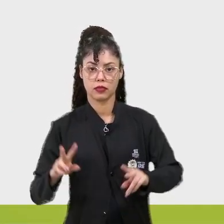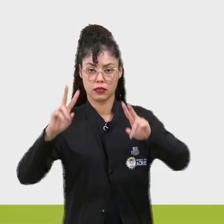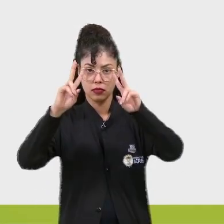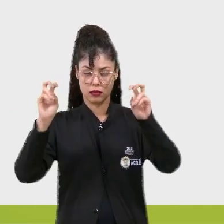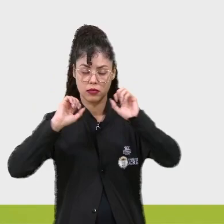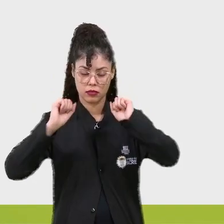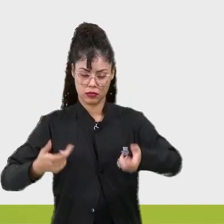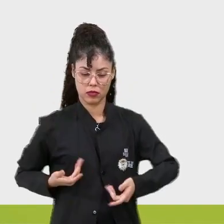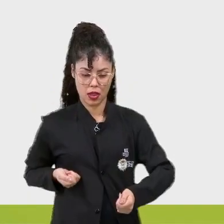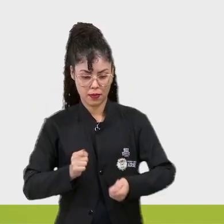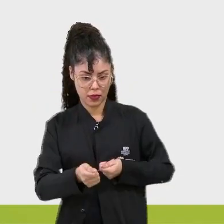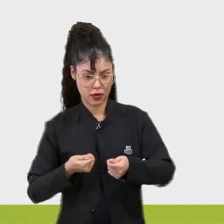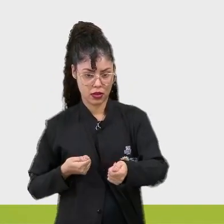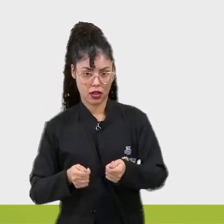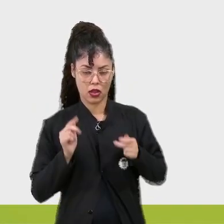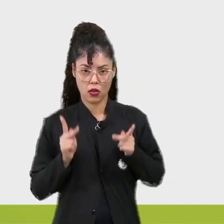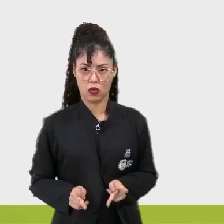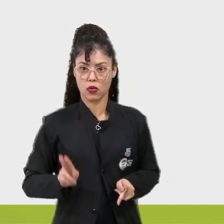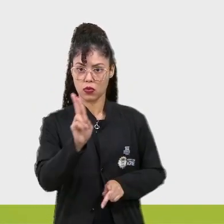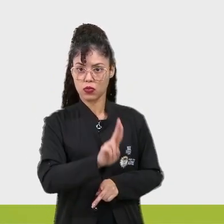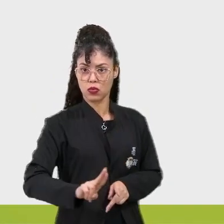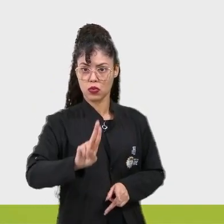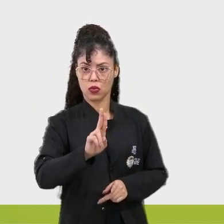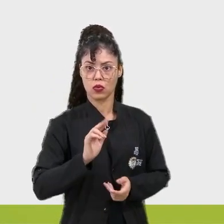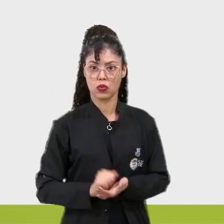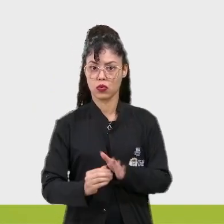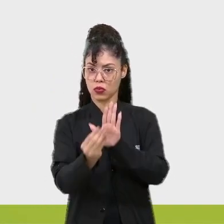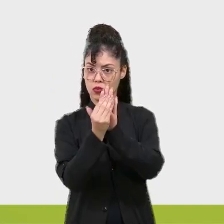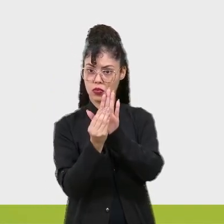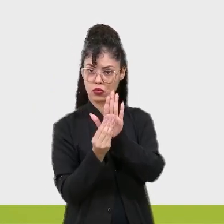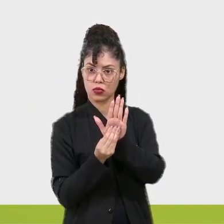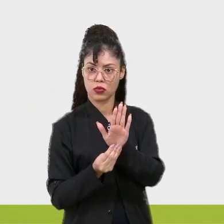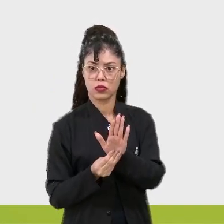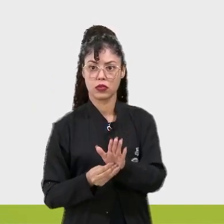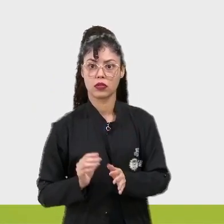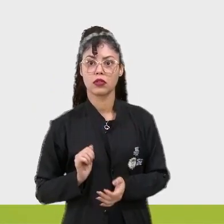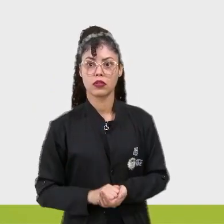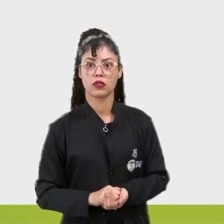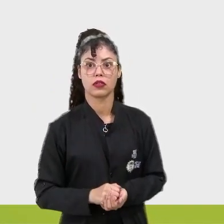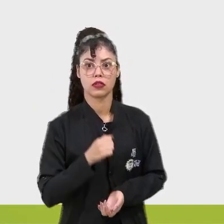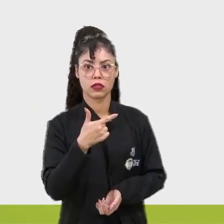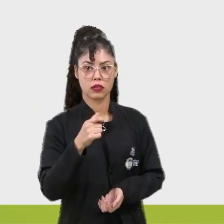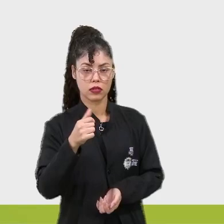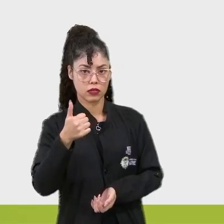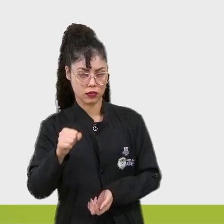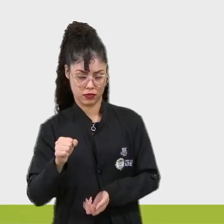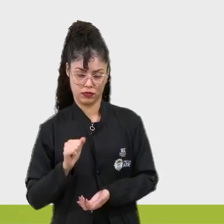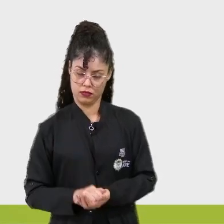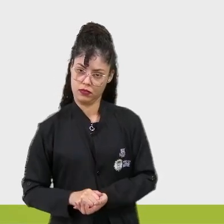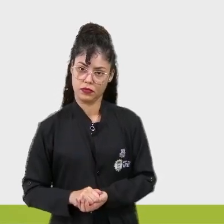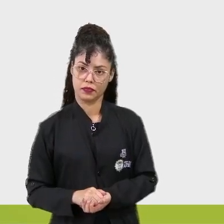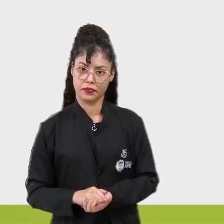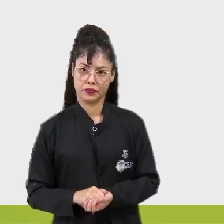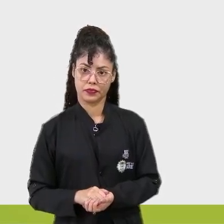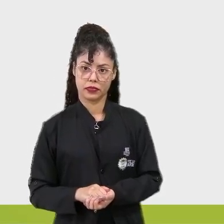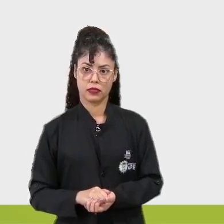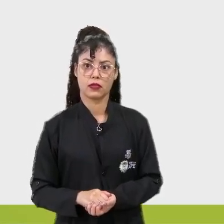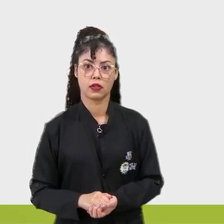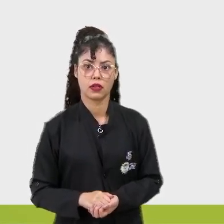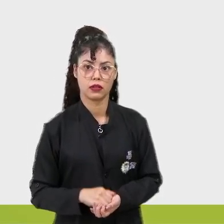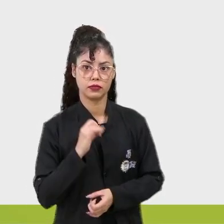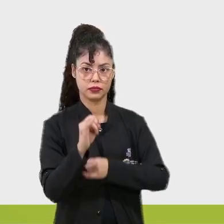é a manipulação do comportamento do usuário pelo controle de dados. Esse é um tema do Enem 2018. Ele colocou assim: